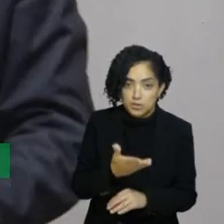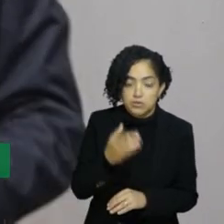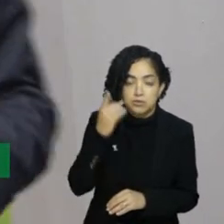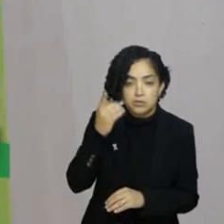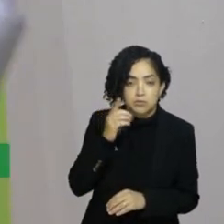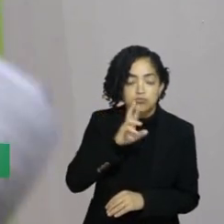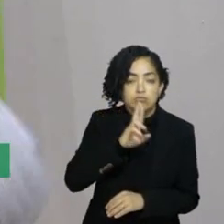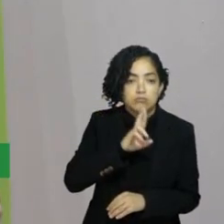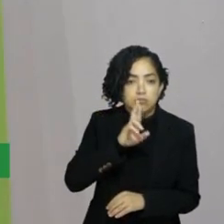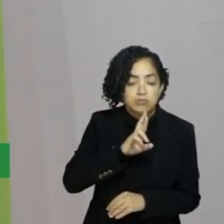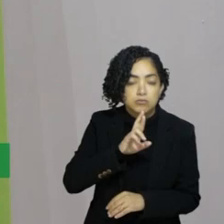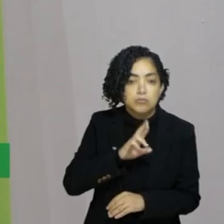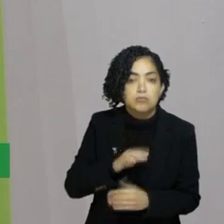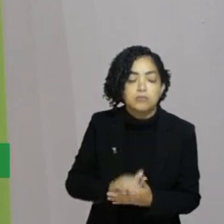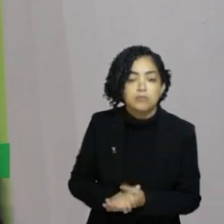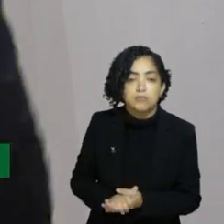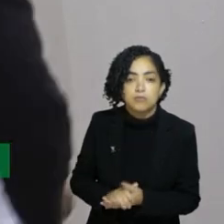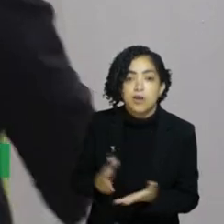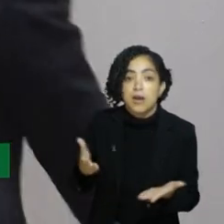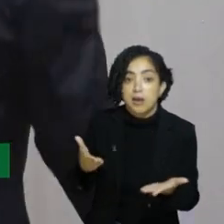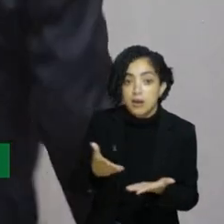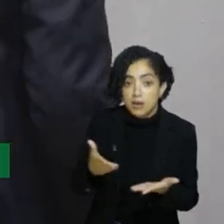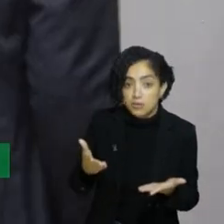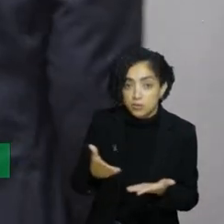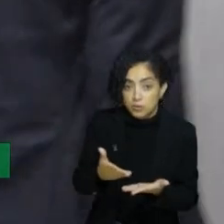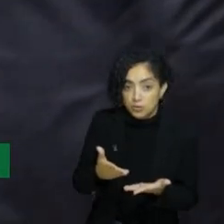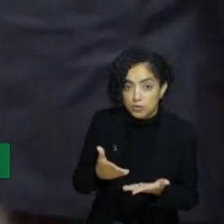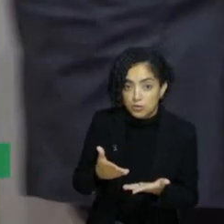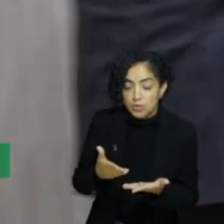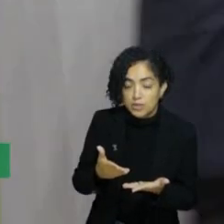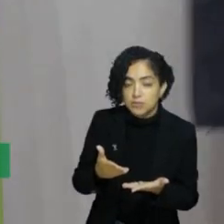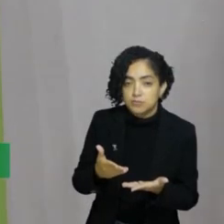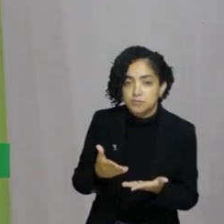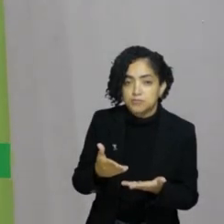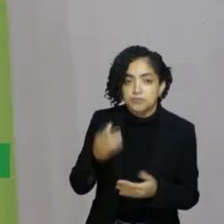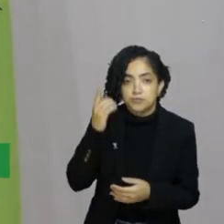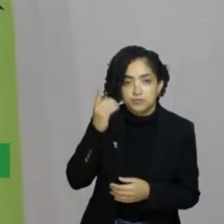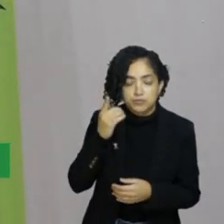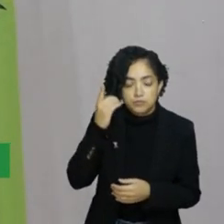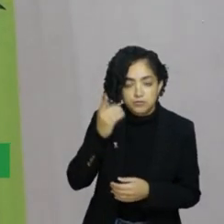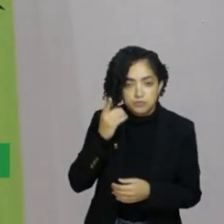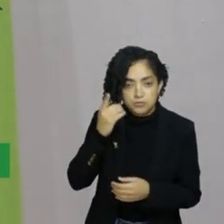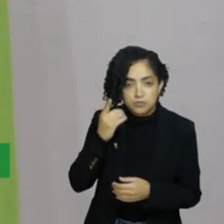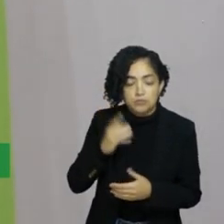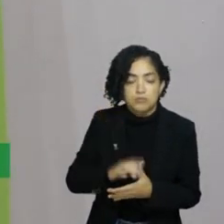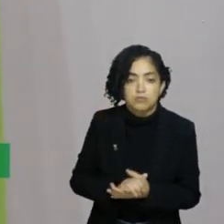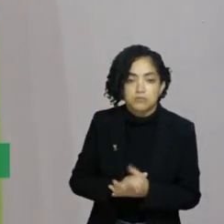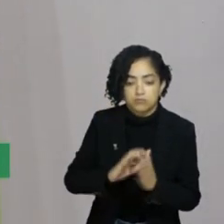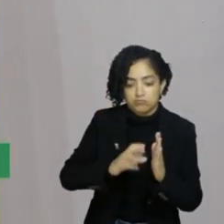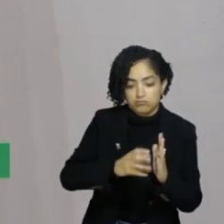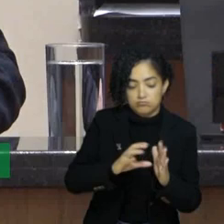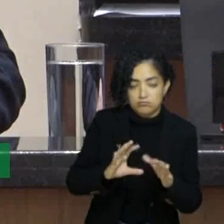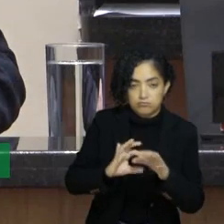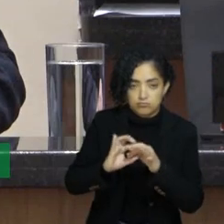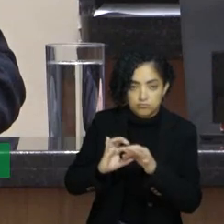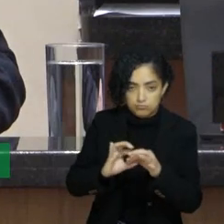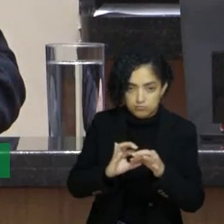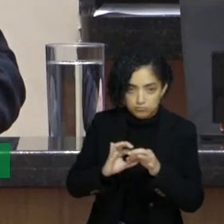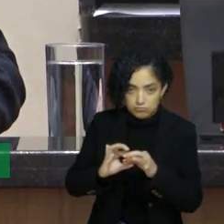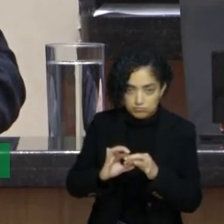deputado Rodrigo Minotto. Na sequência, nós temos o bloco União e